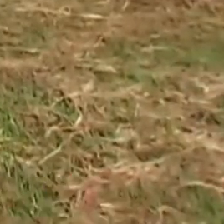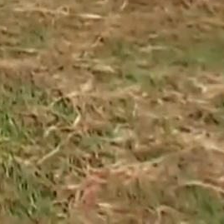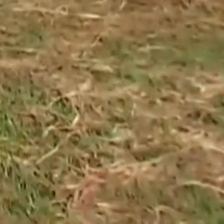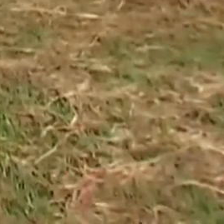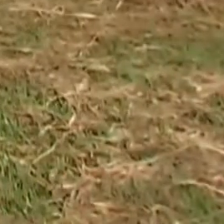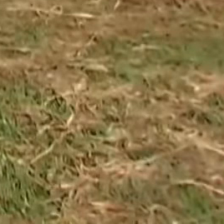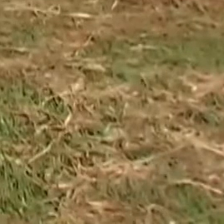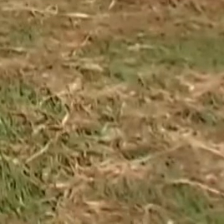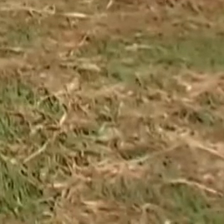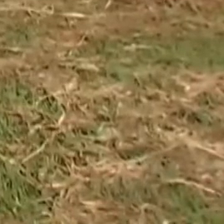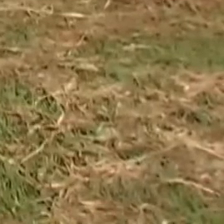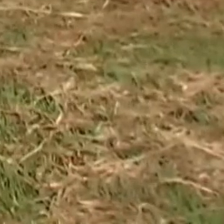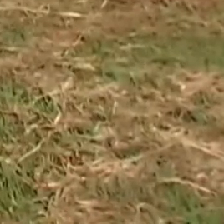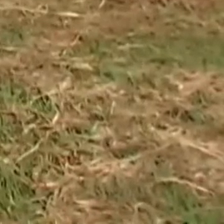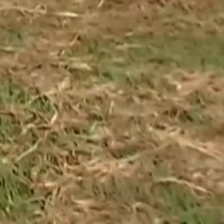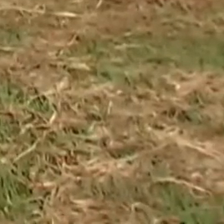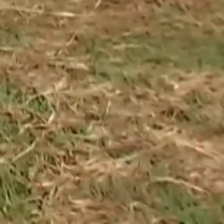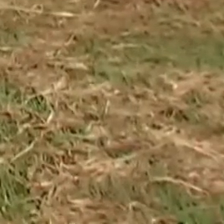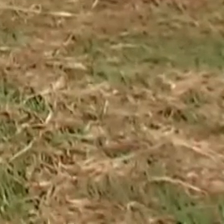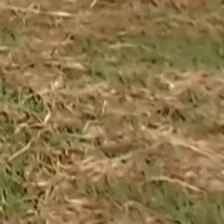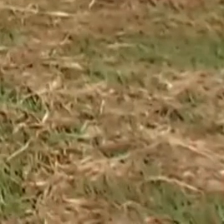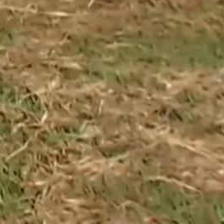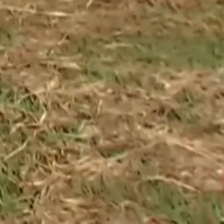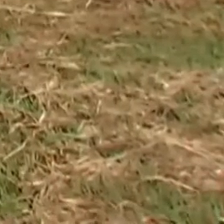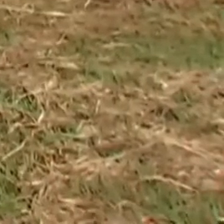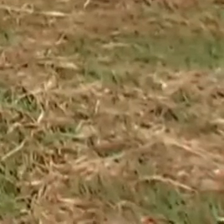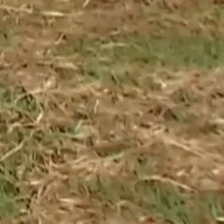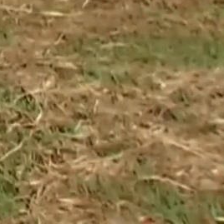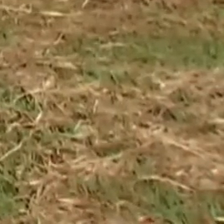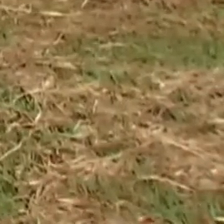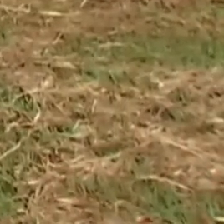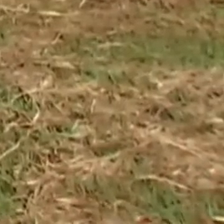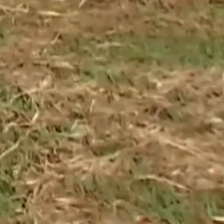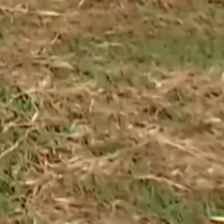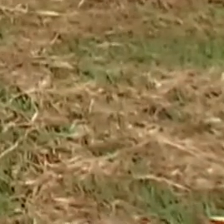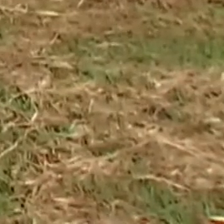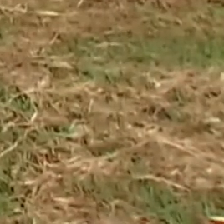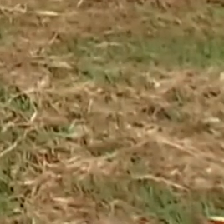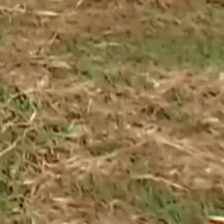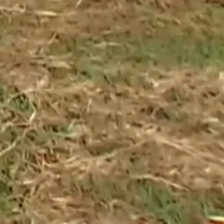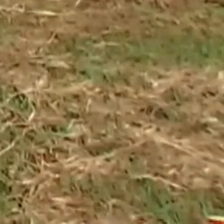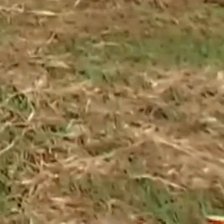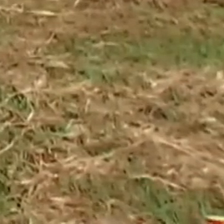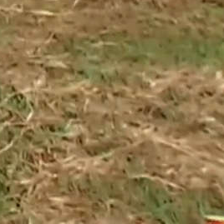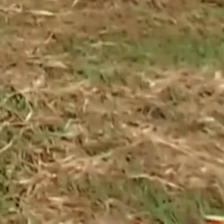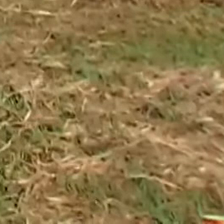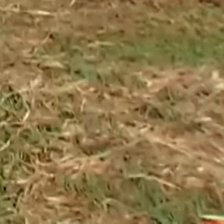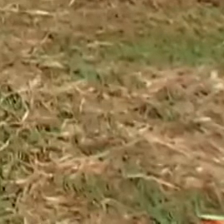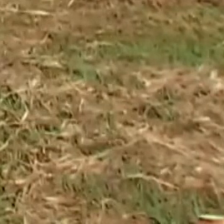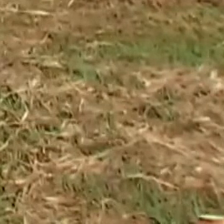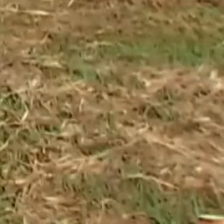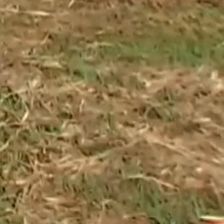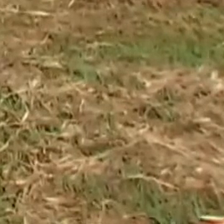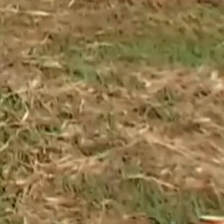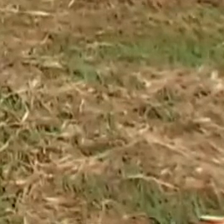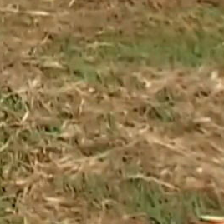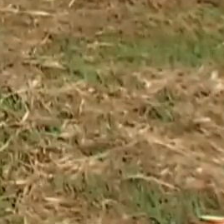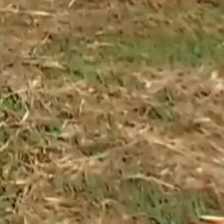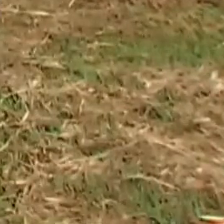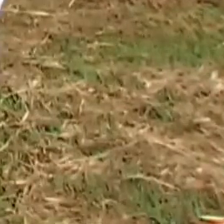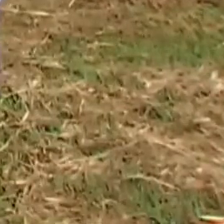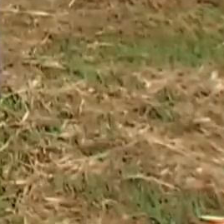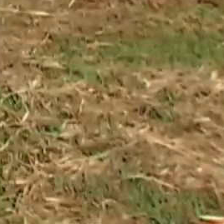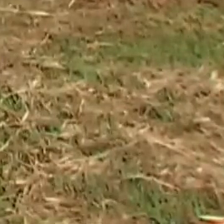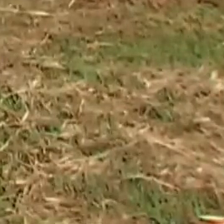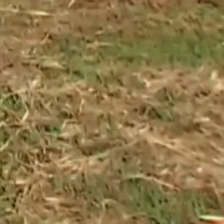não tem nada a dizer. Isso se chama cegueira botânica. Eles veem, mas não percebem. Agora, se você pegar e falar, gente, olha a planta do